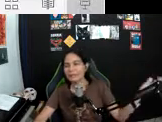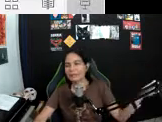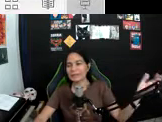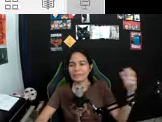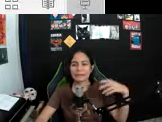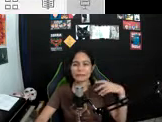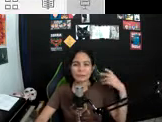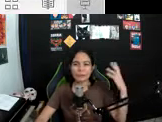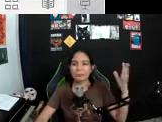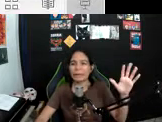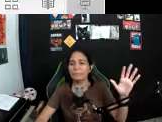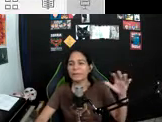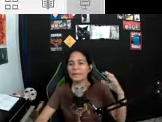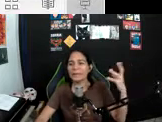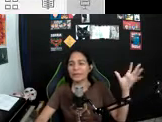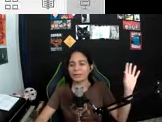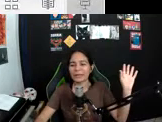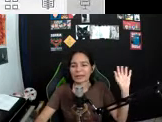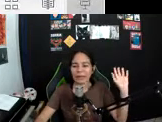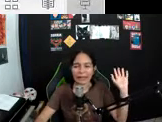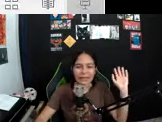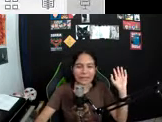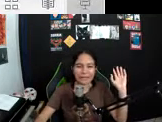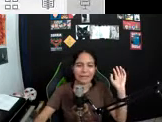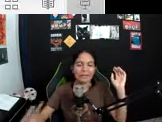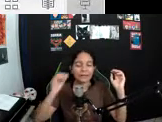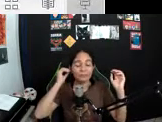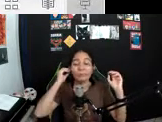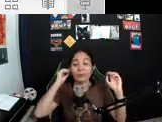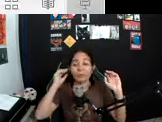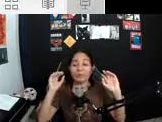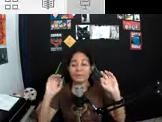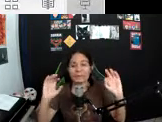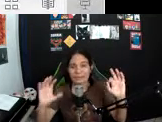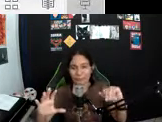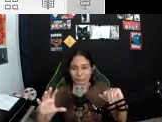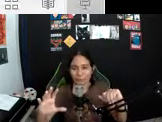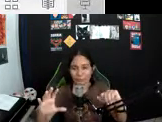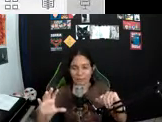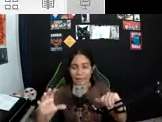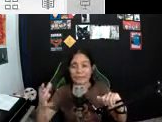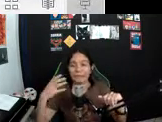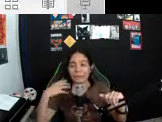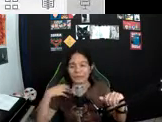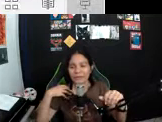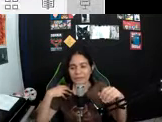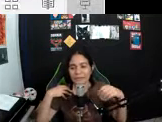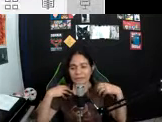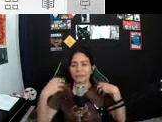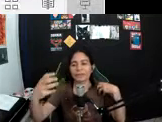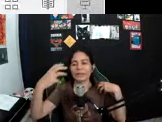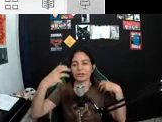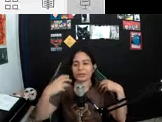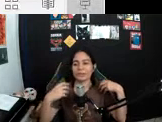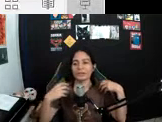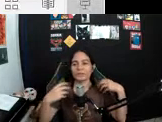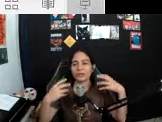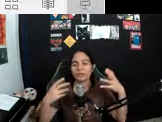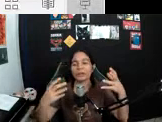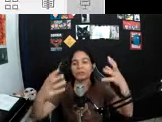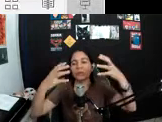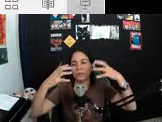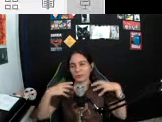pose, sensualizando, bebendo, enchendo a cara, problema seu. Ali é você e você